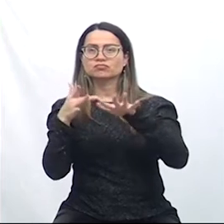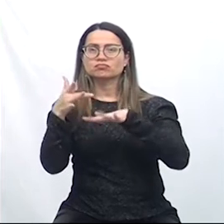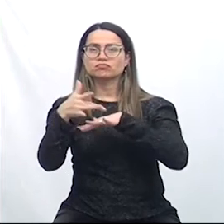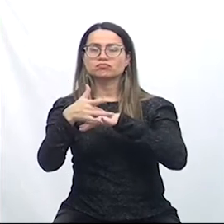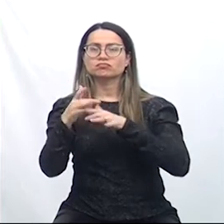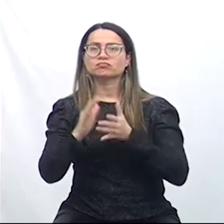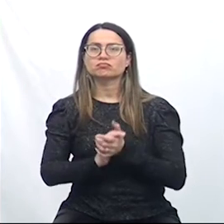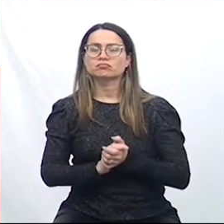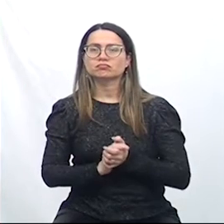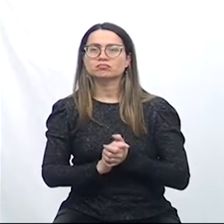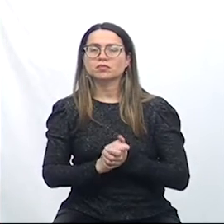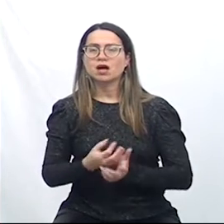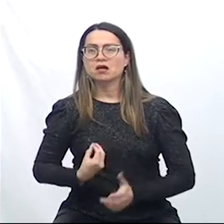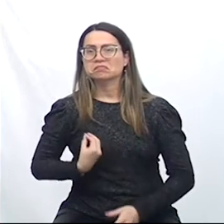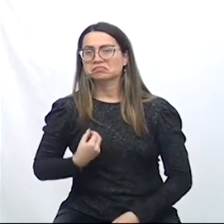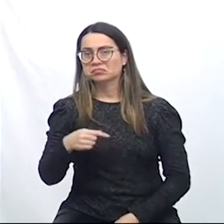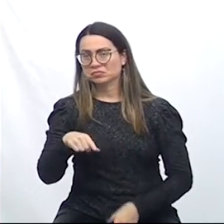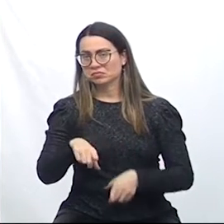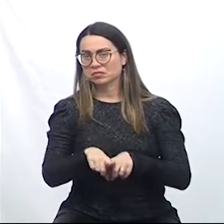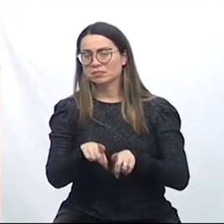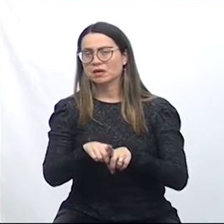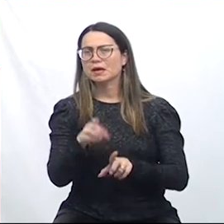boa tarde a todos, shalom a todos.